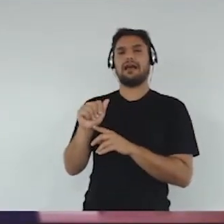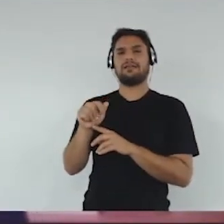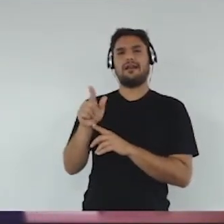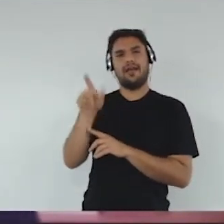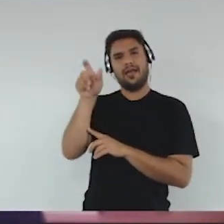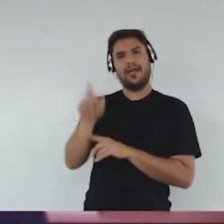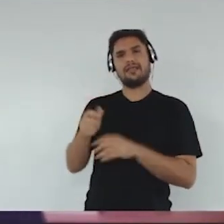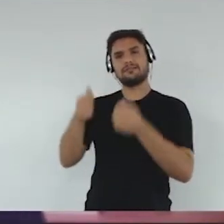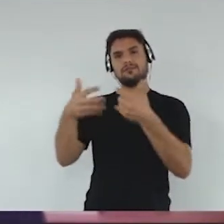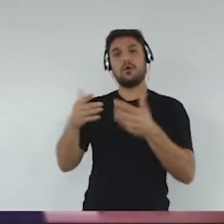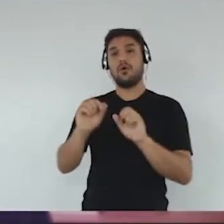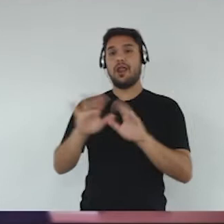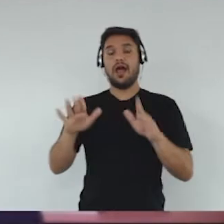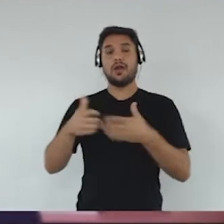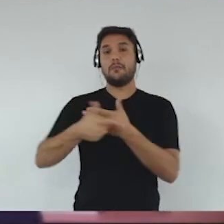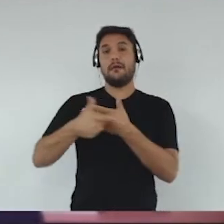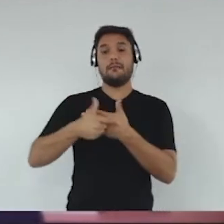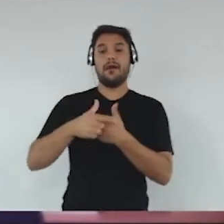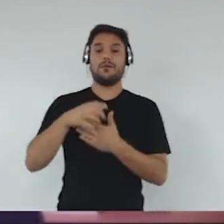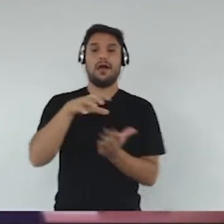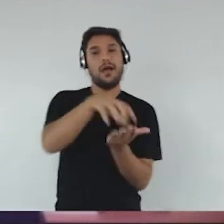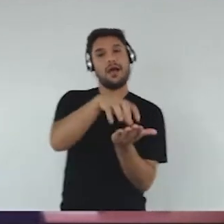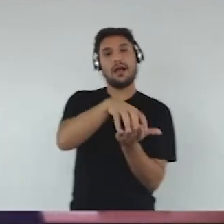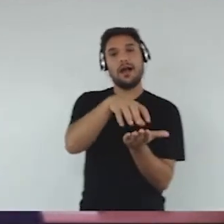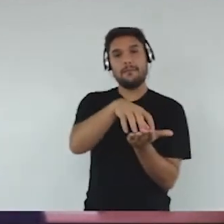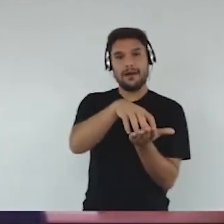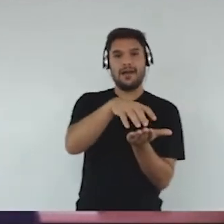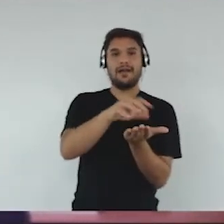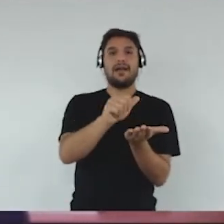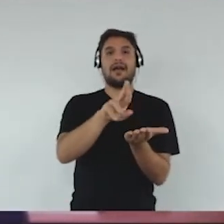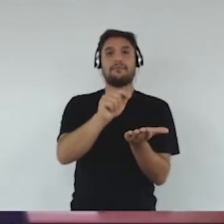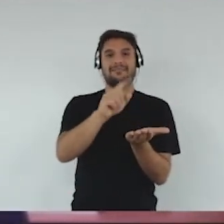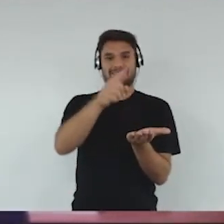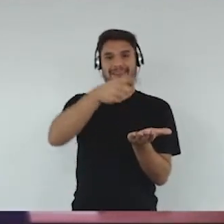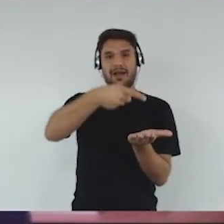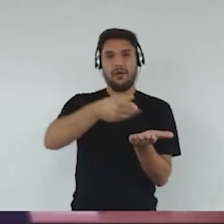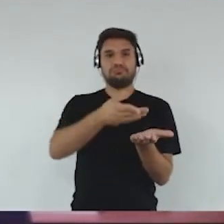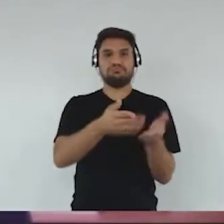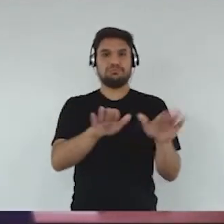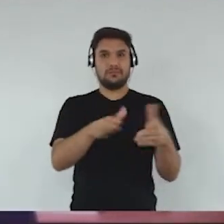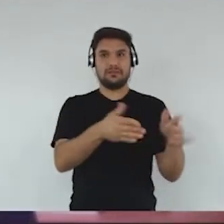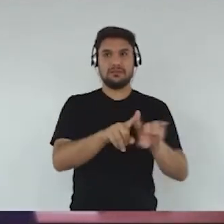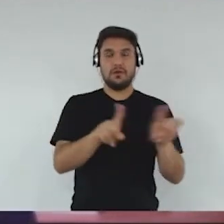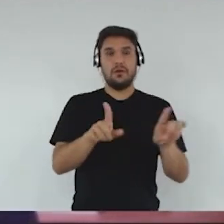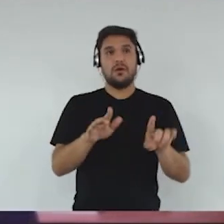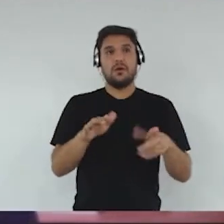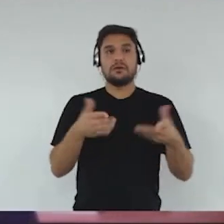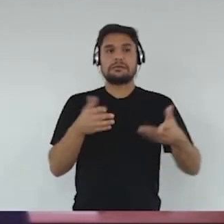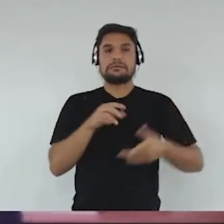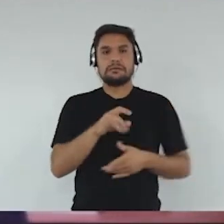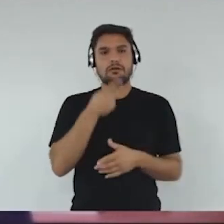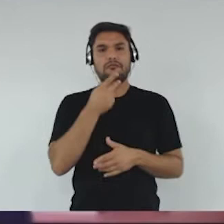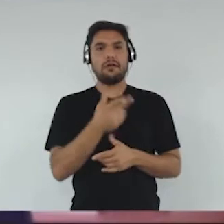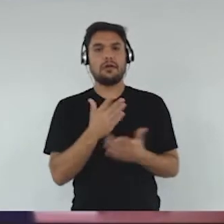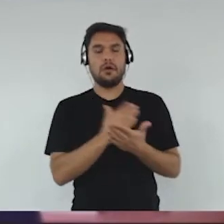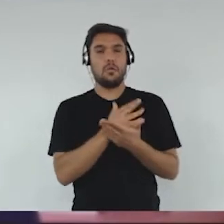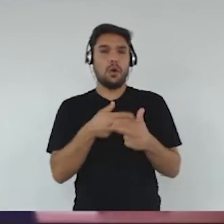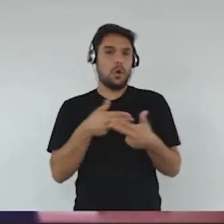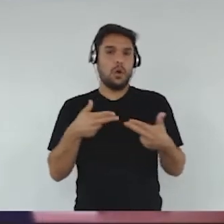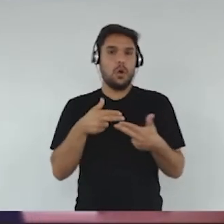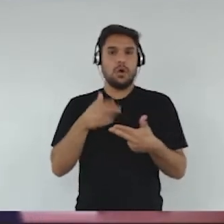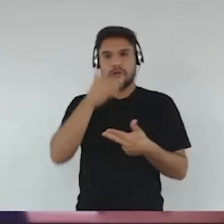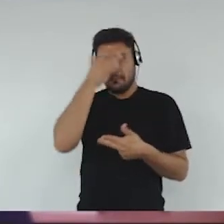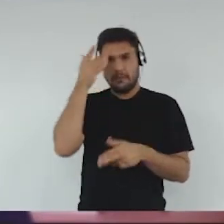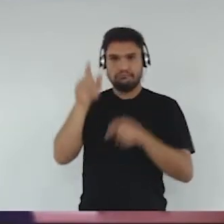qual é o papel de uma câmara arbitral. E aqui eu peço perdão se eu estiver falando alguma obviedade para alguns dos participantes